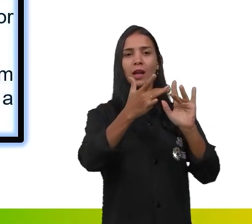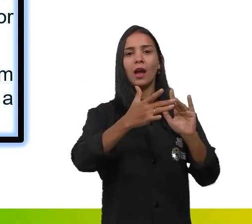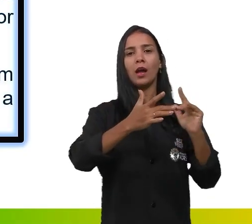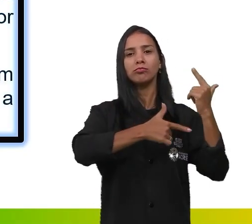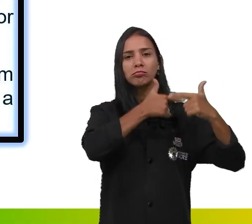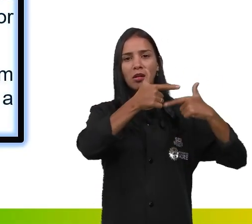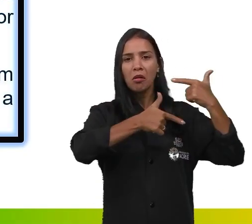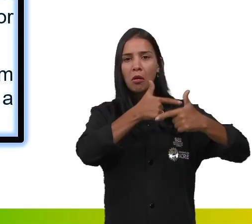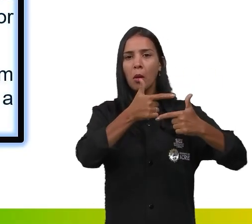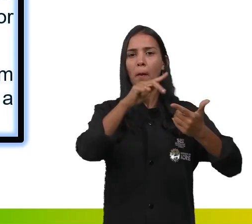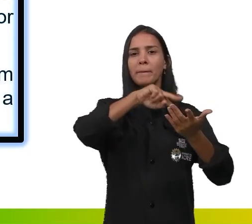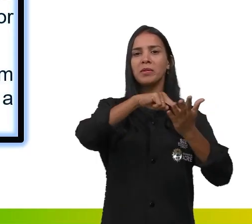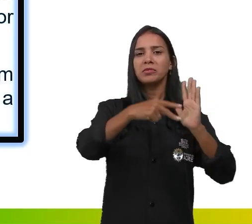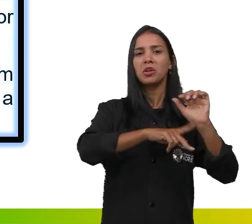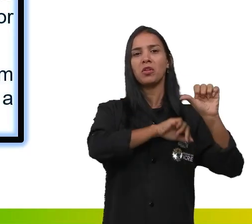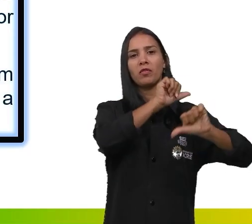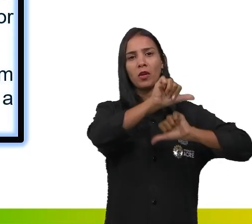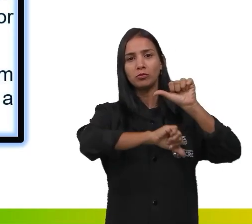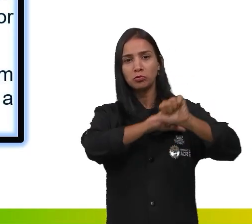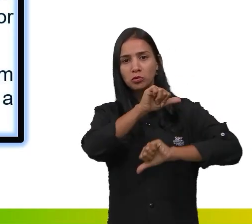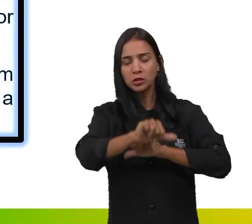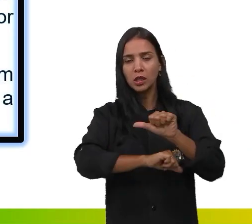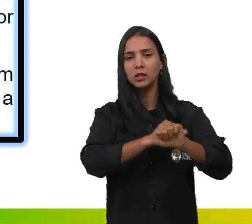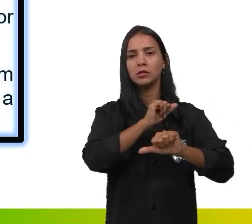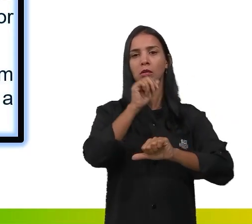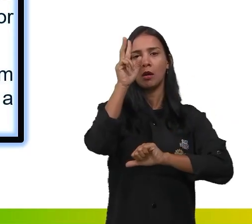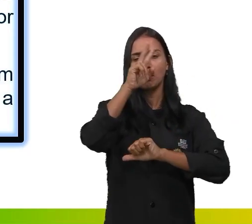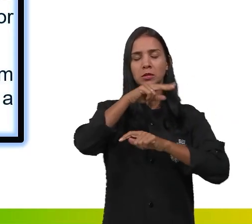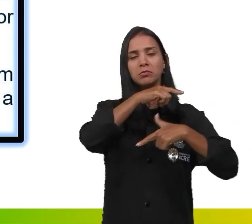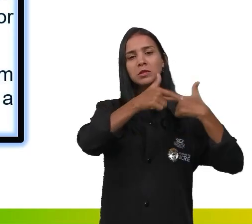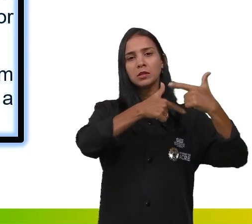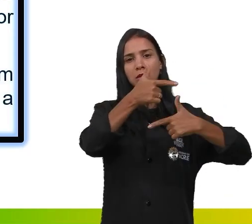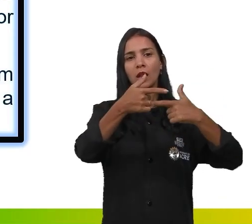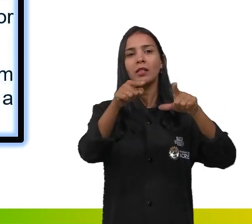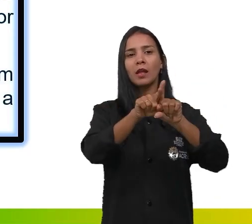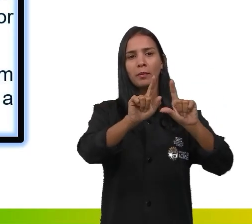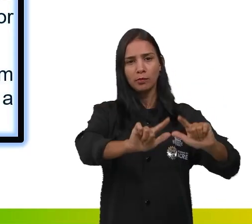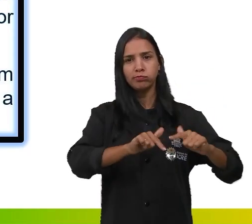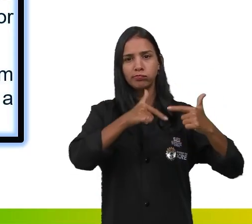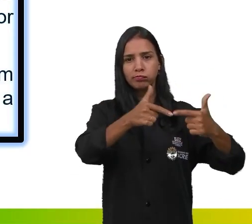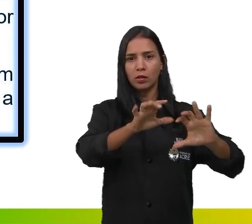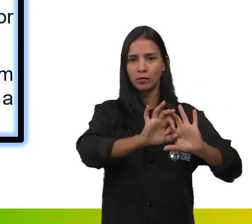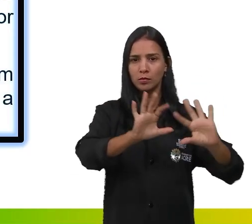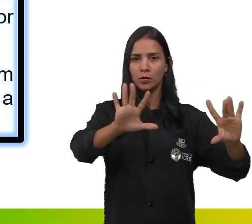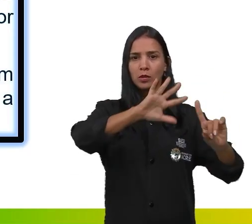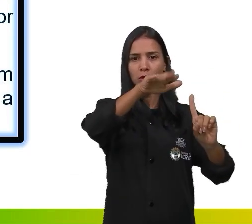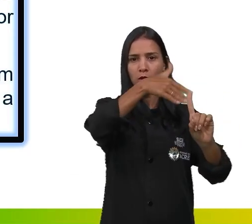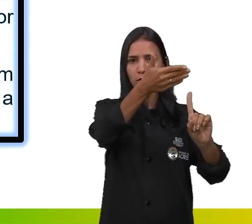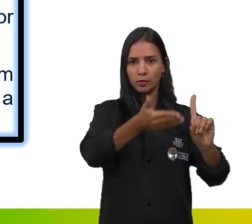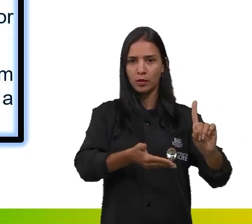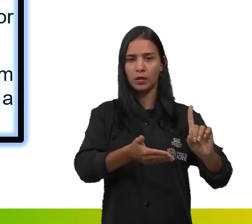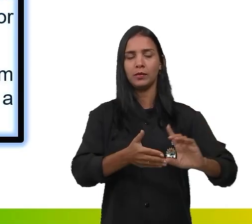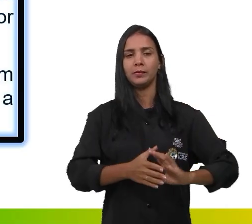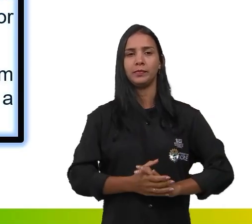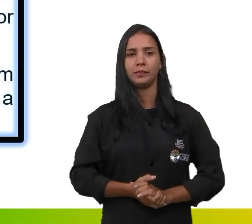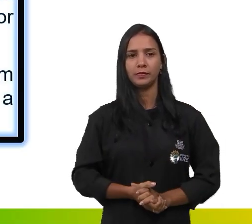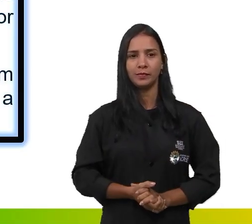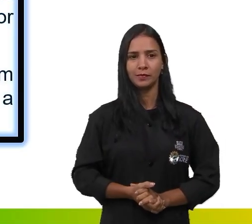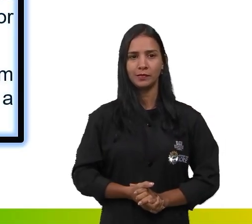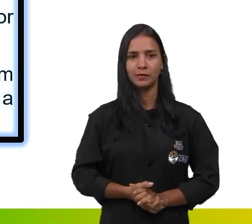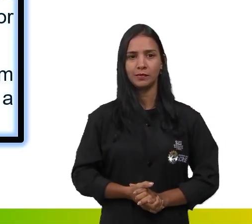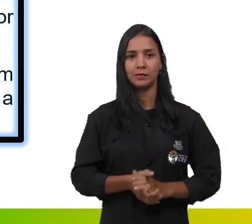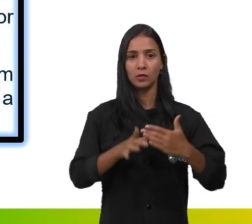e tradições, lutando por autonomia e reconhecimento. O protagonismo